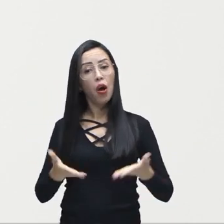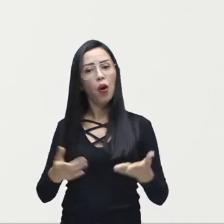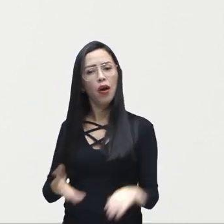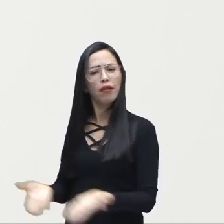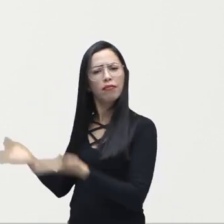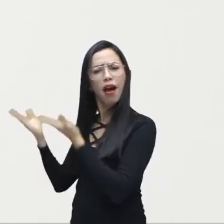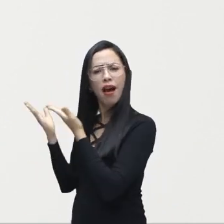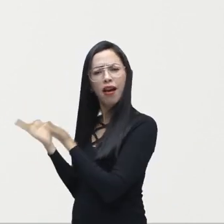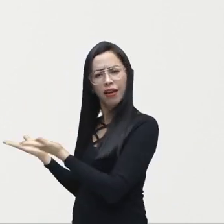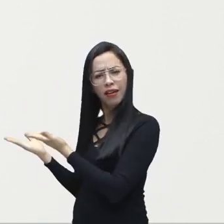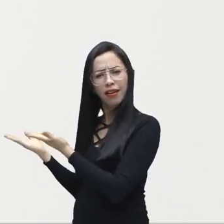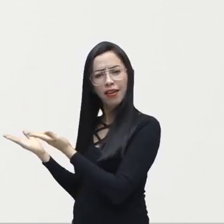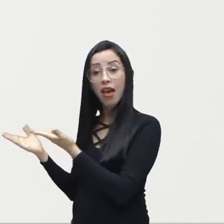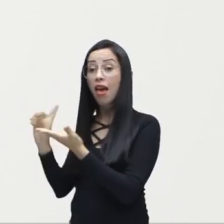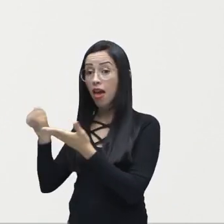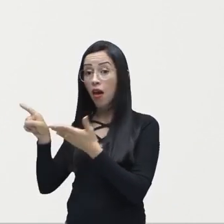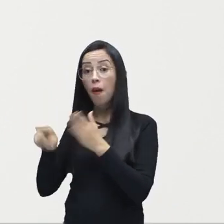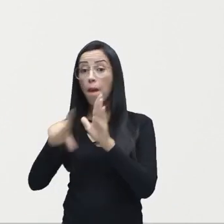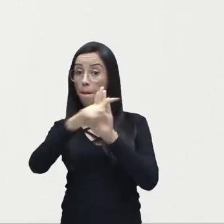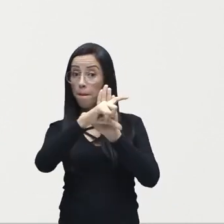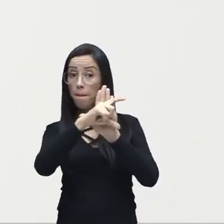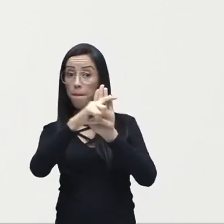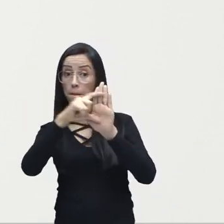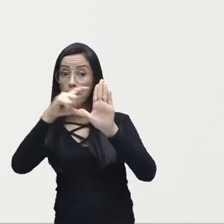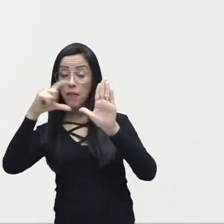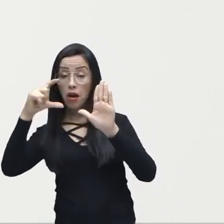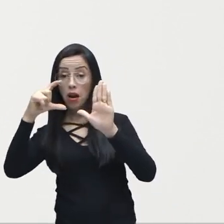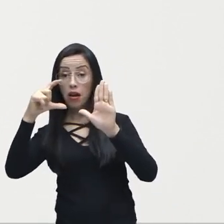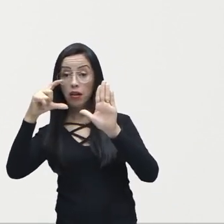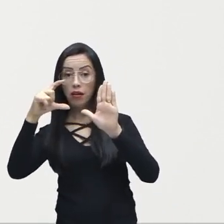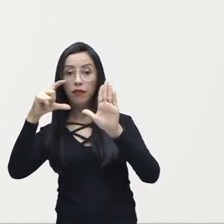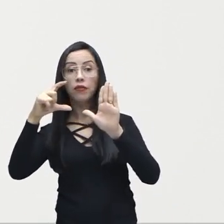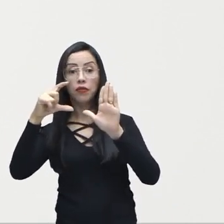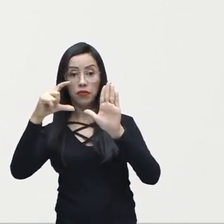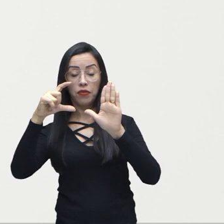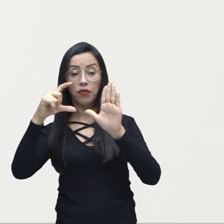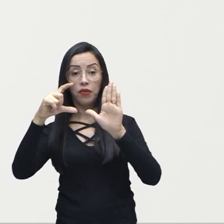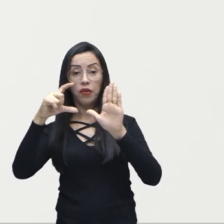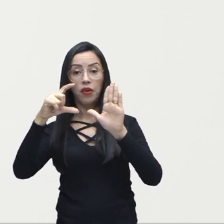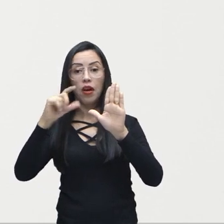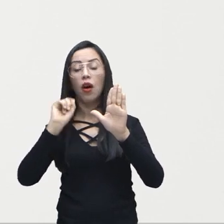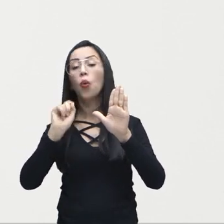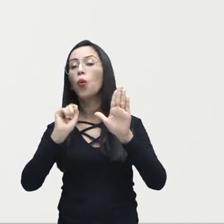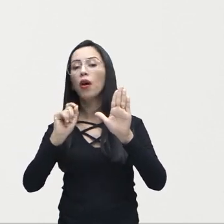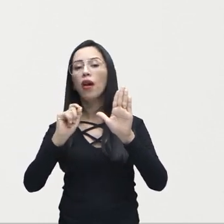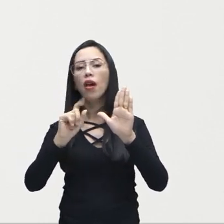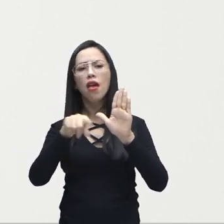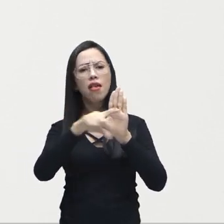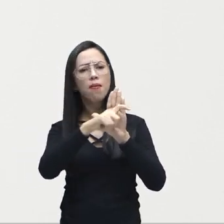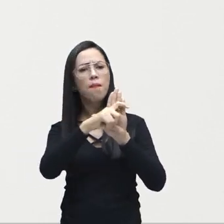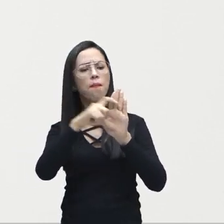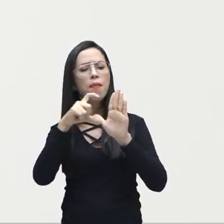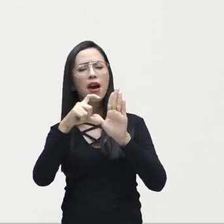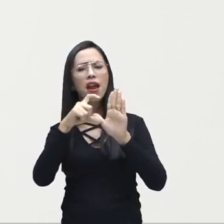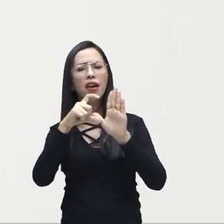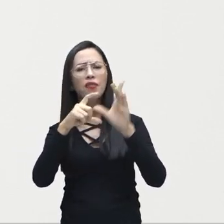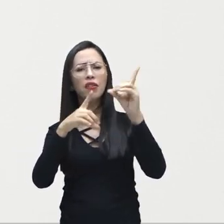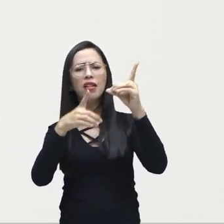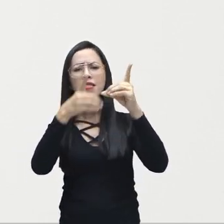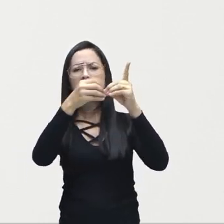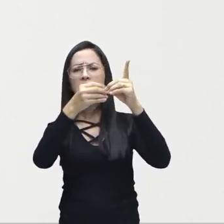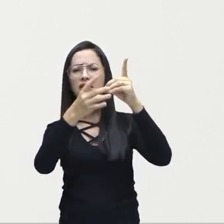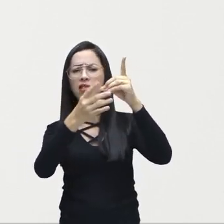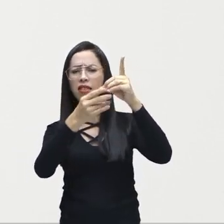Primeiro, já tem a informação aqui, eu coloquei por uma questão didática, que é um texto descritivo. O que é um texto